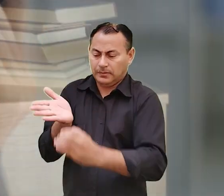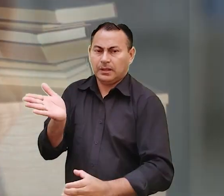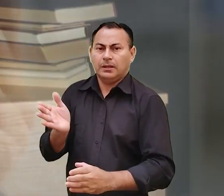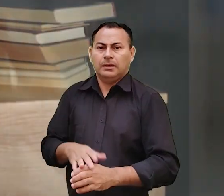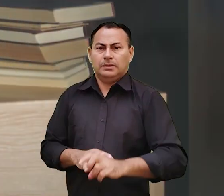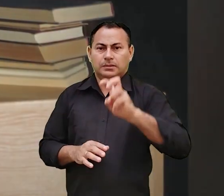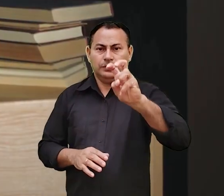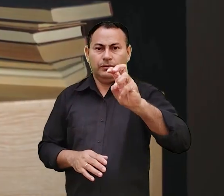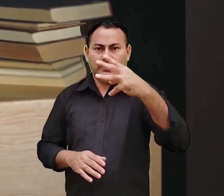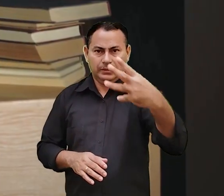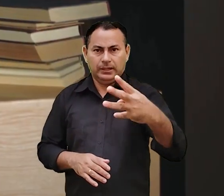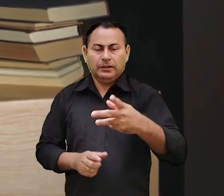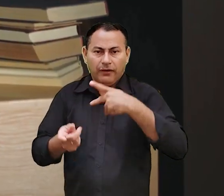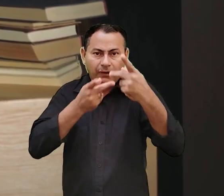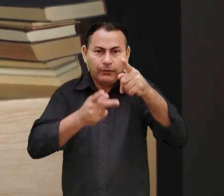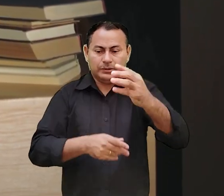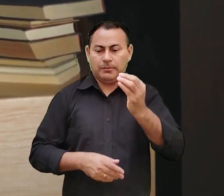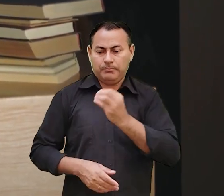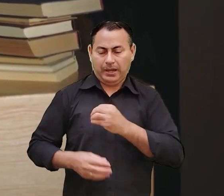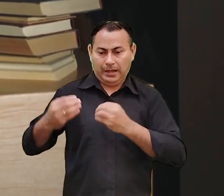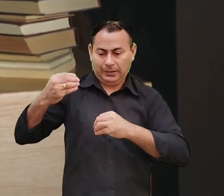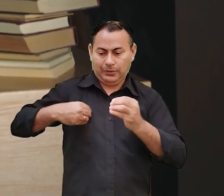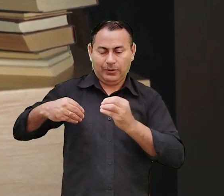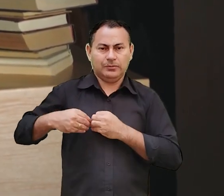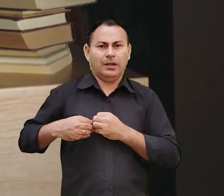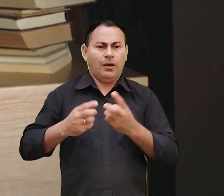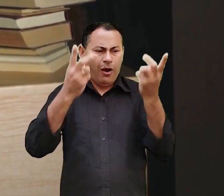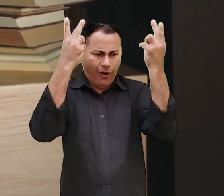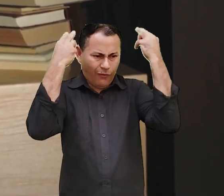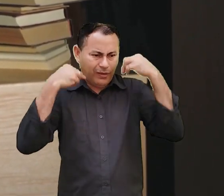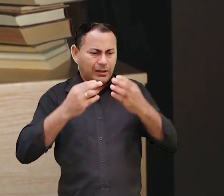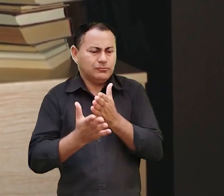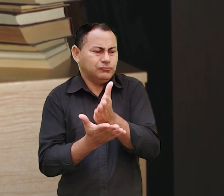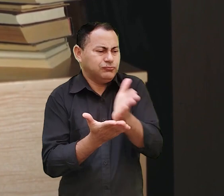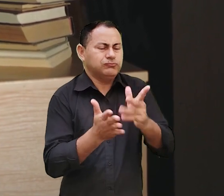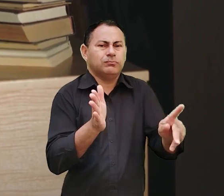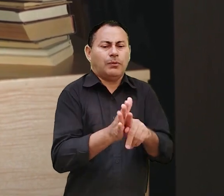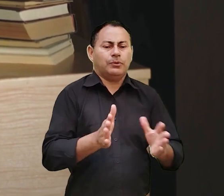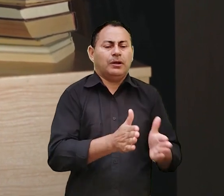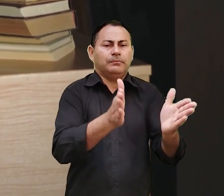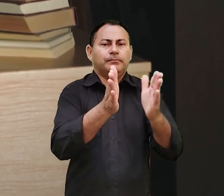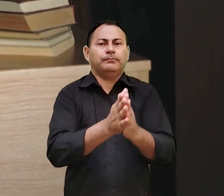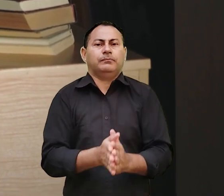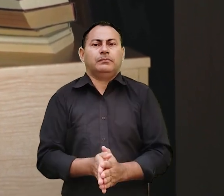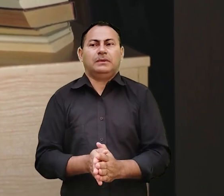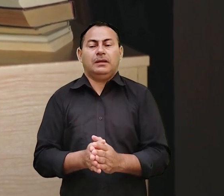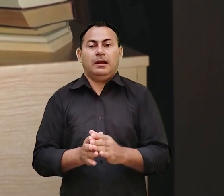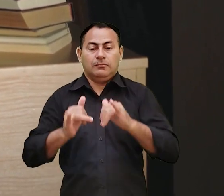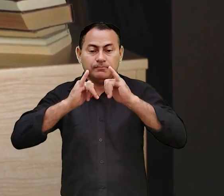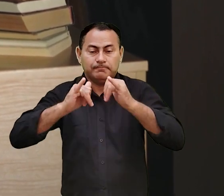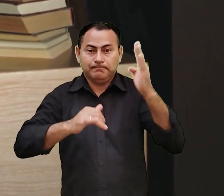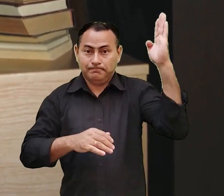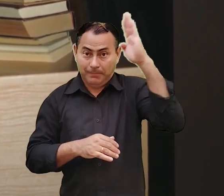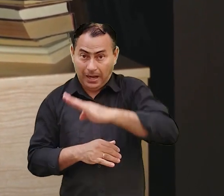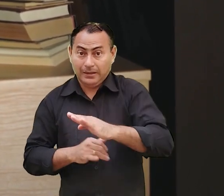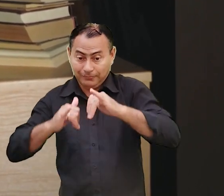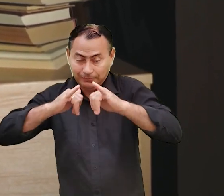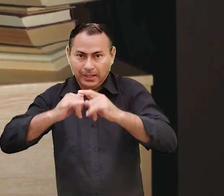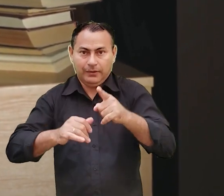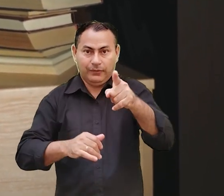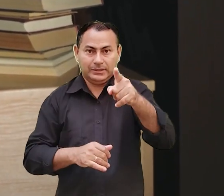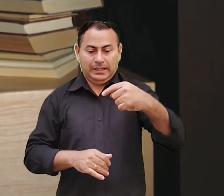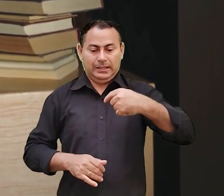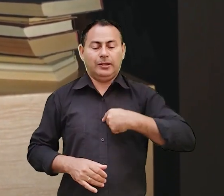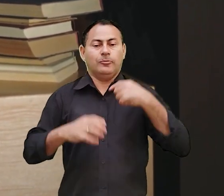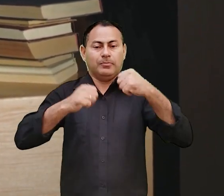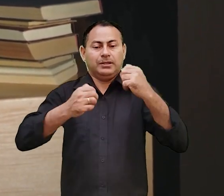este capítulo diz que você é um pecador, uma ovelha que saiu por aí seguindo seu próprio caminho. Essa é a má notícia do capítulo que você